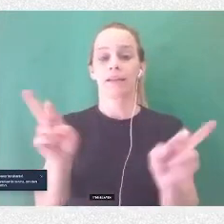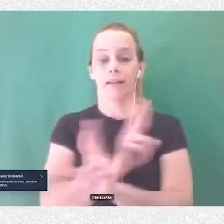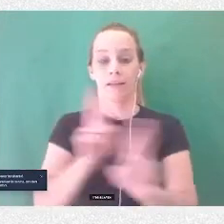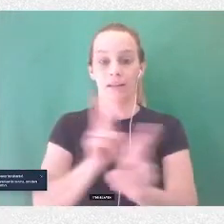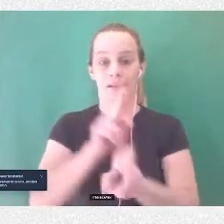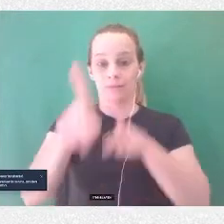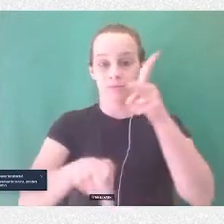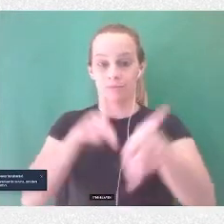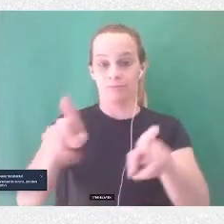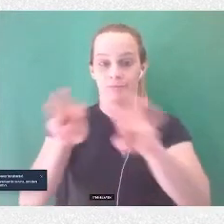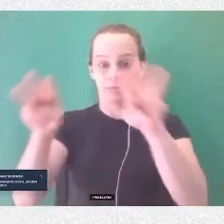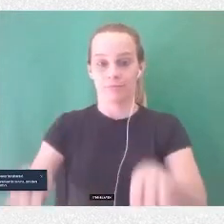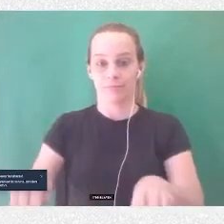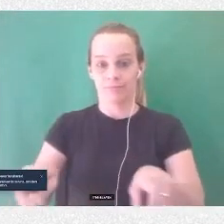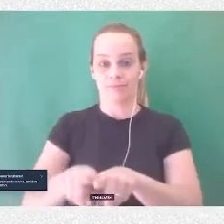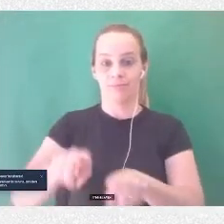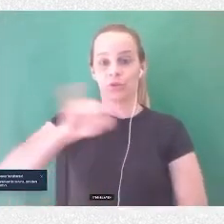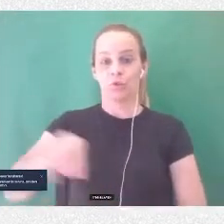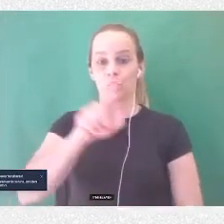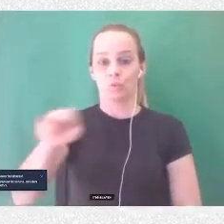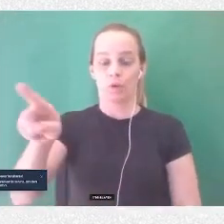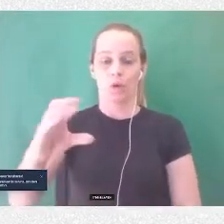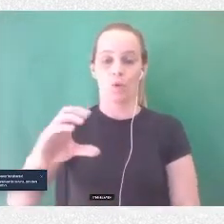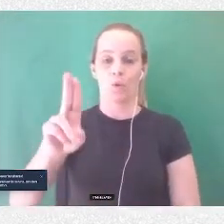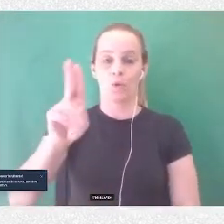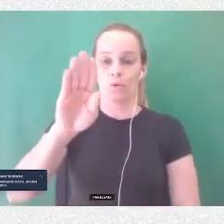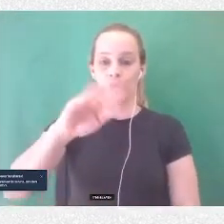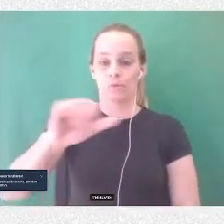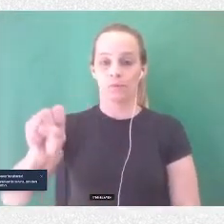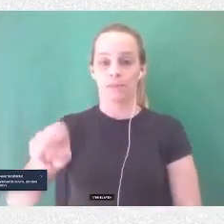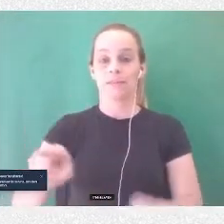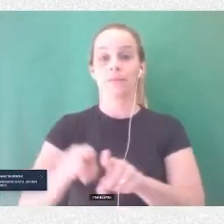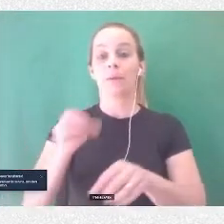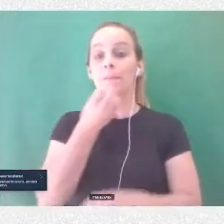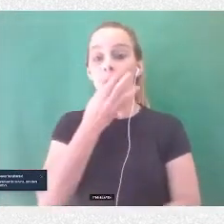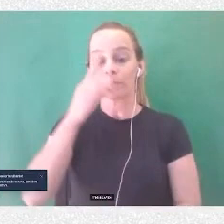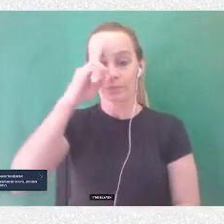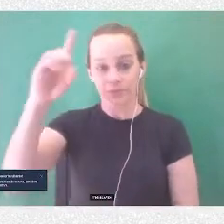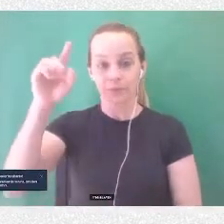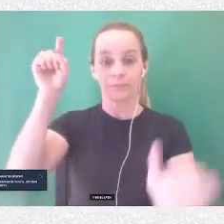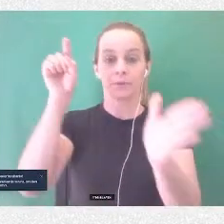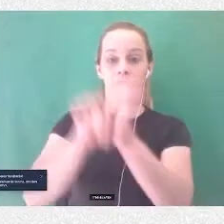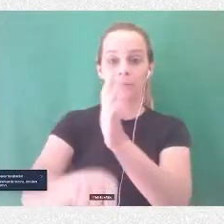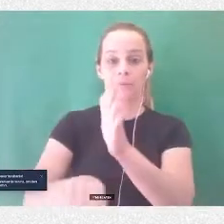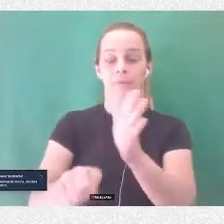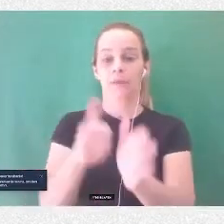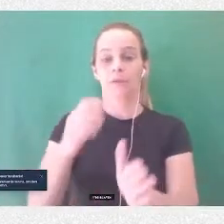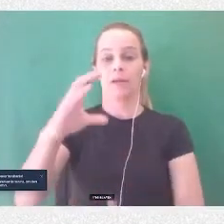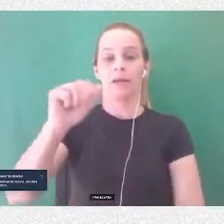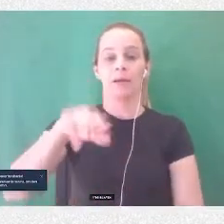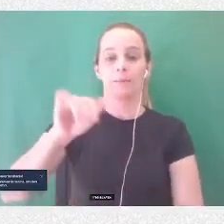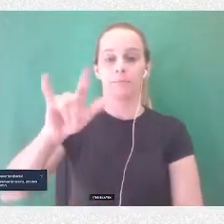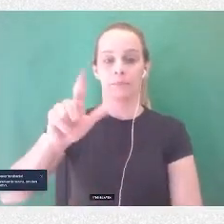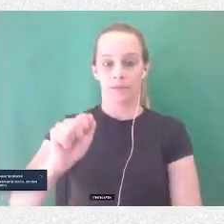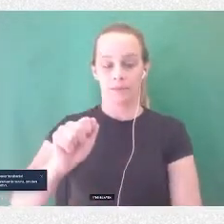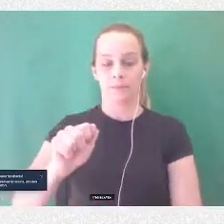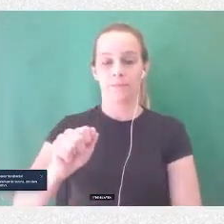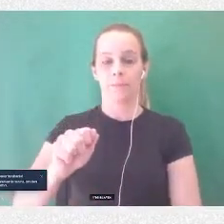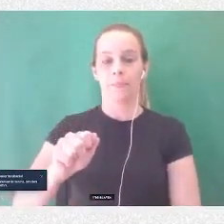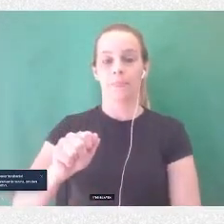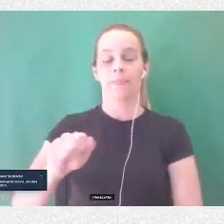UFPR, João Cubas. Bom dia. A primeira pergunta é da Camila Kozachenko, do